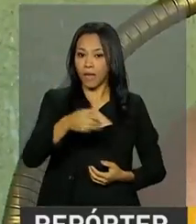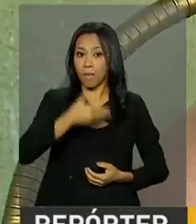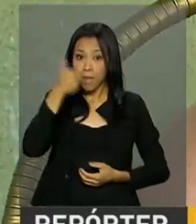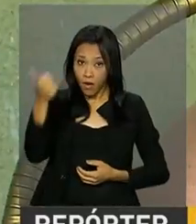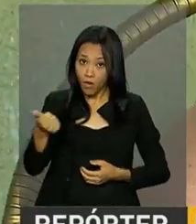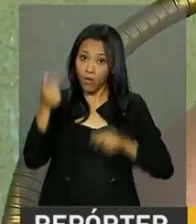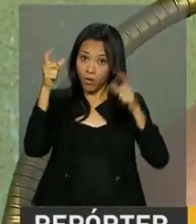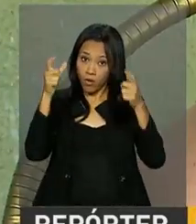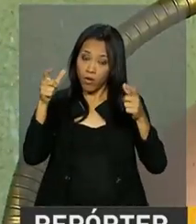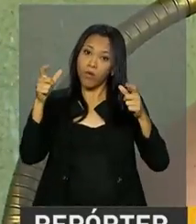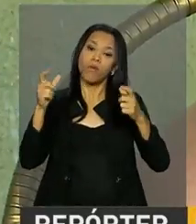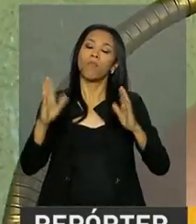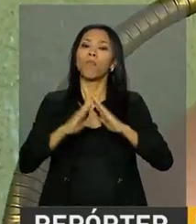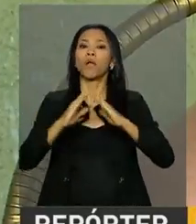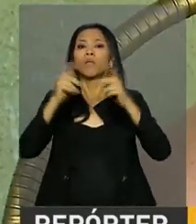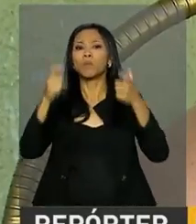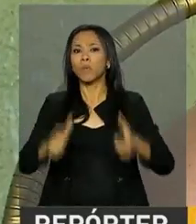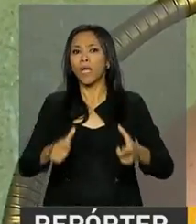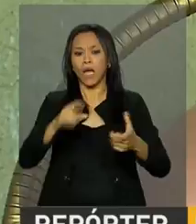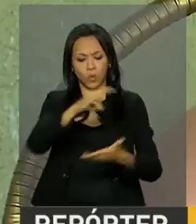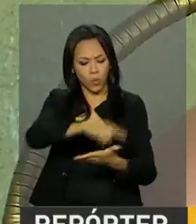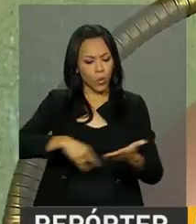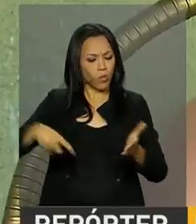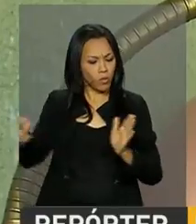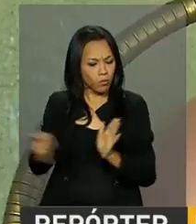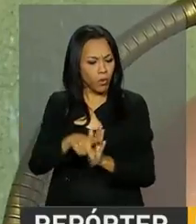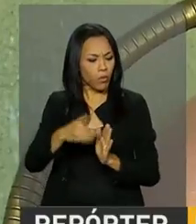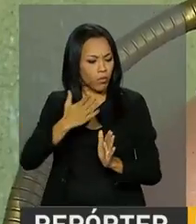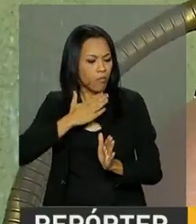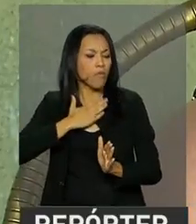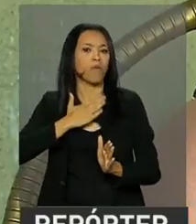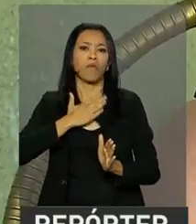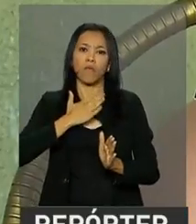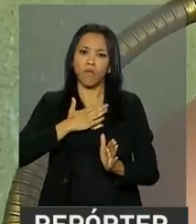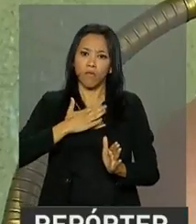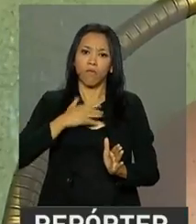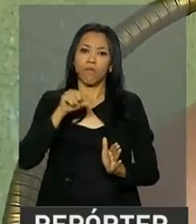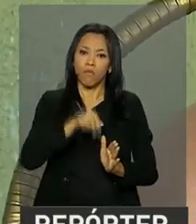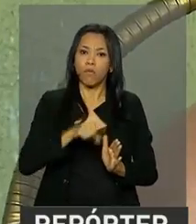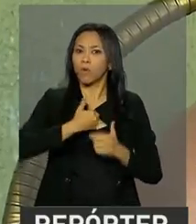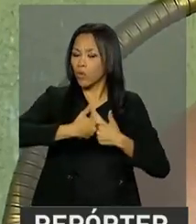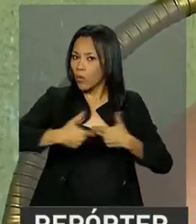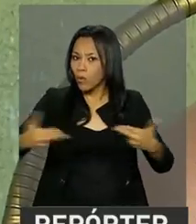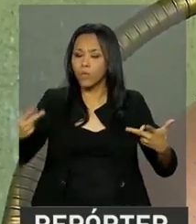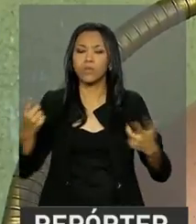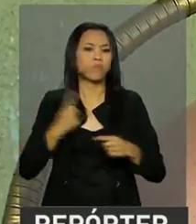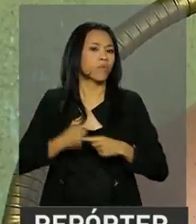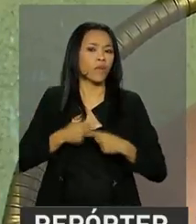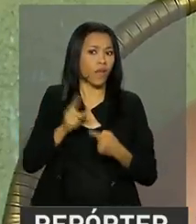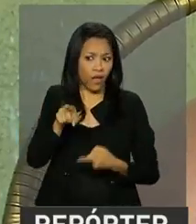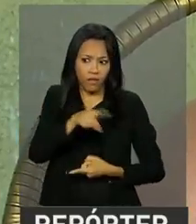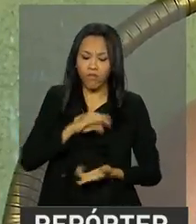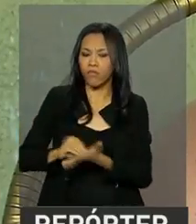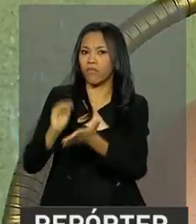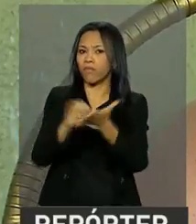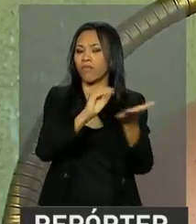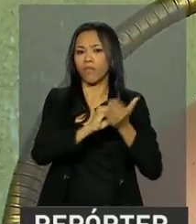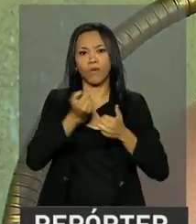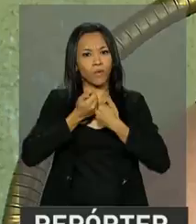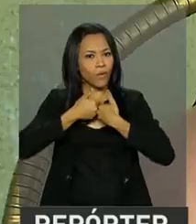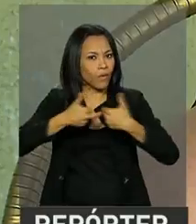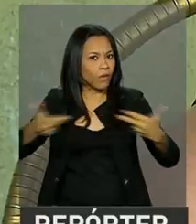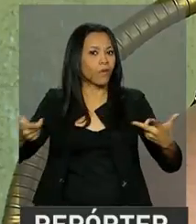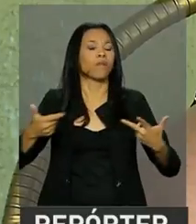morar num lugar que seja legalizado, que eu tenha um documento, que eu possa me beneficiar de mais coisas, porque aqui falta muita coisa. Eu acho que